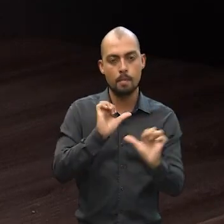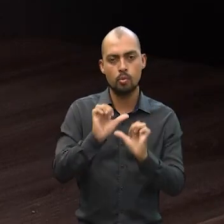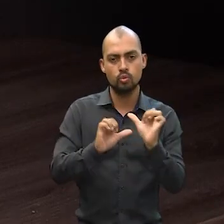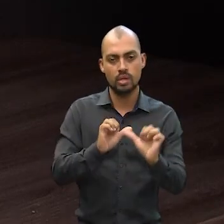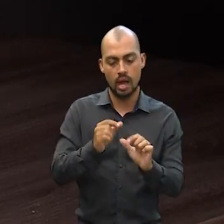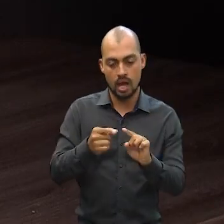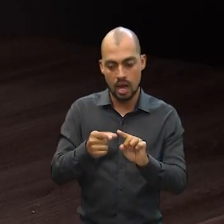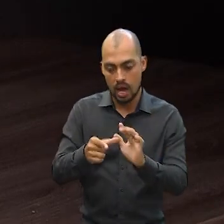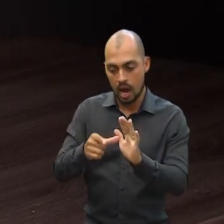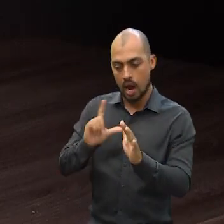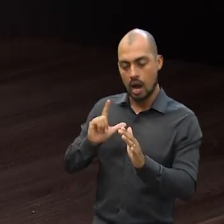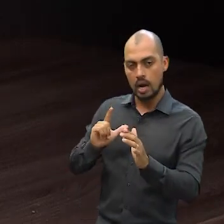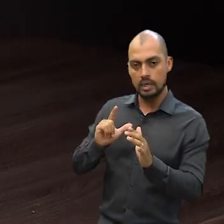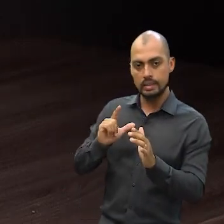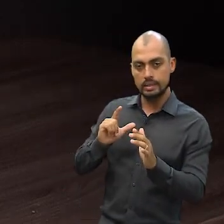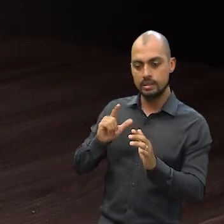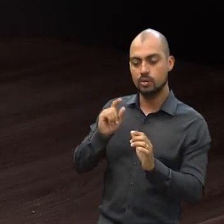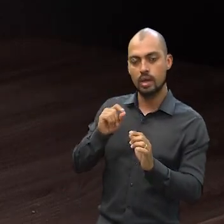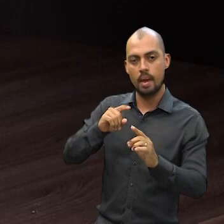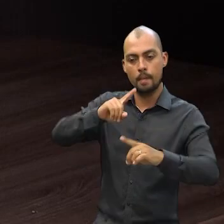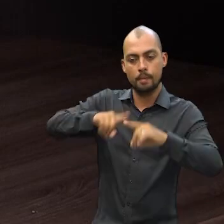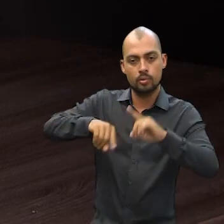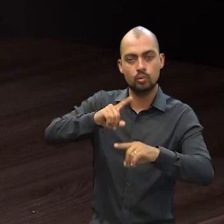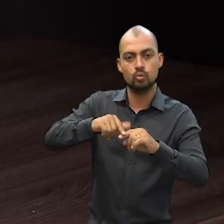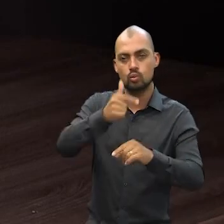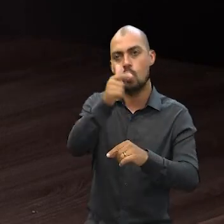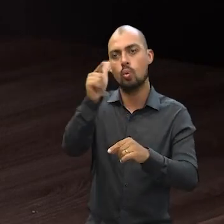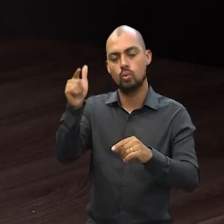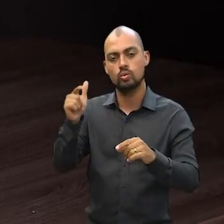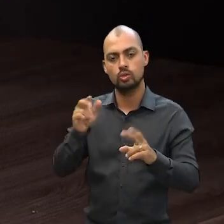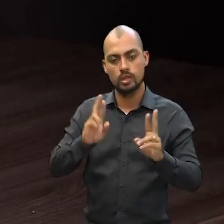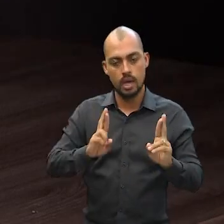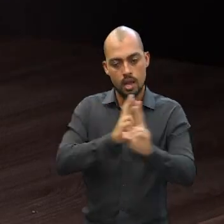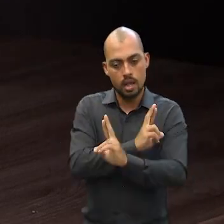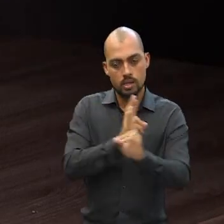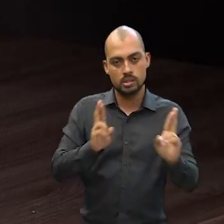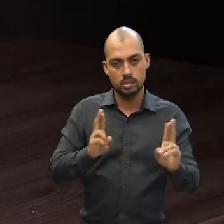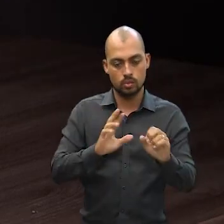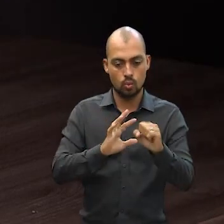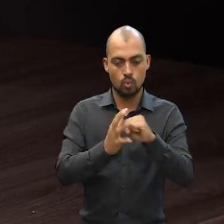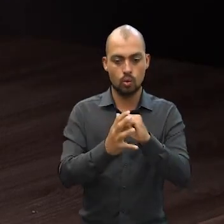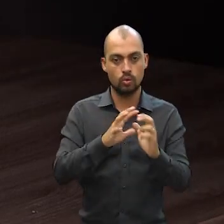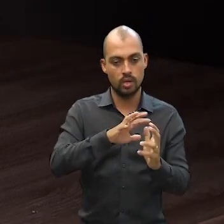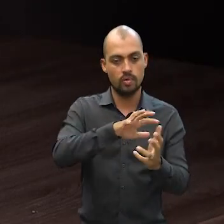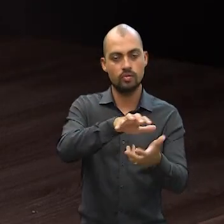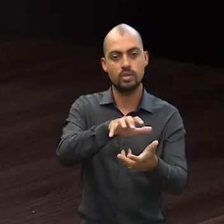que eles faziam para produtos relacionados à pandemia, ou